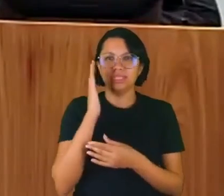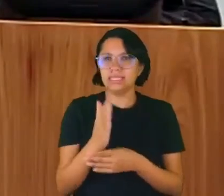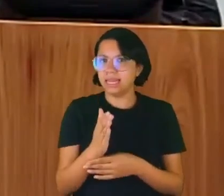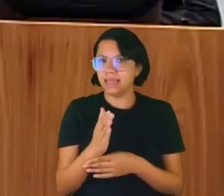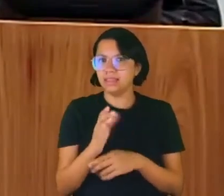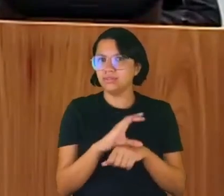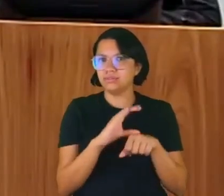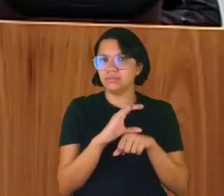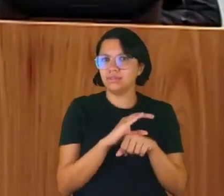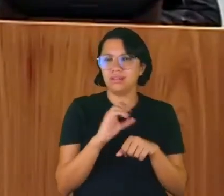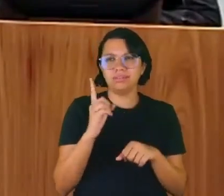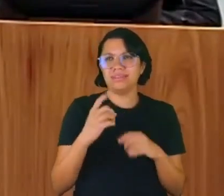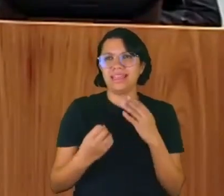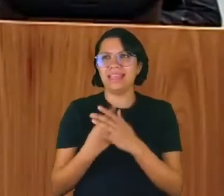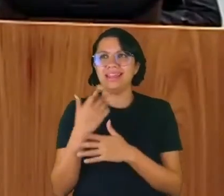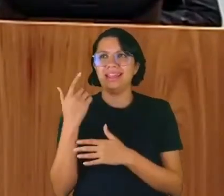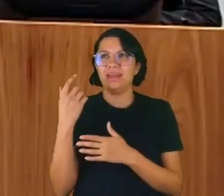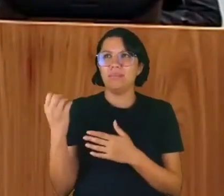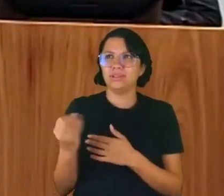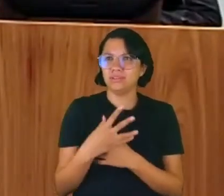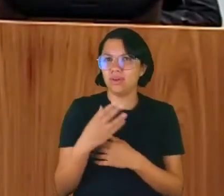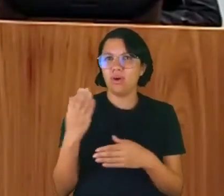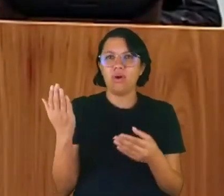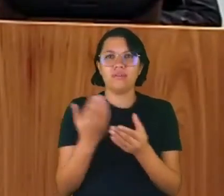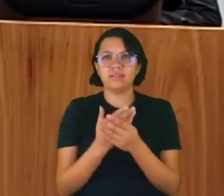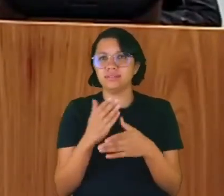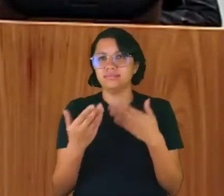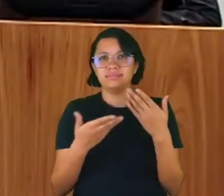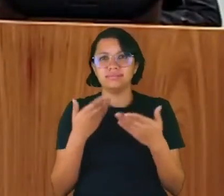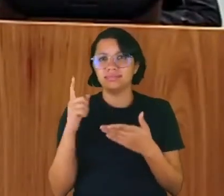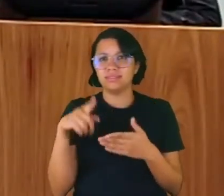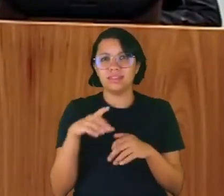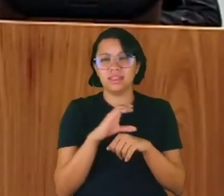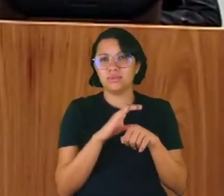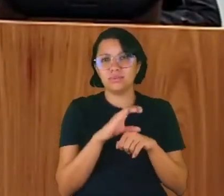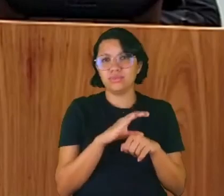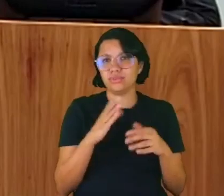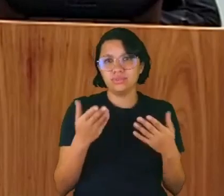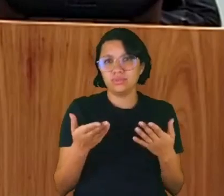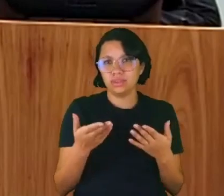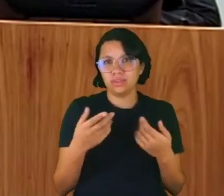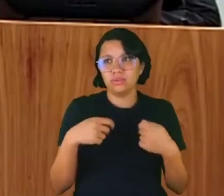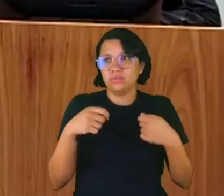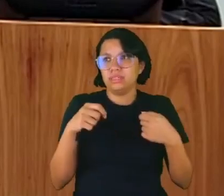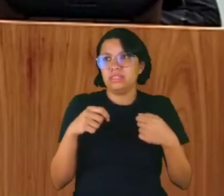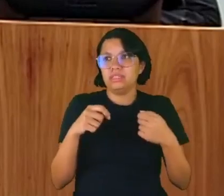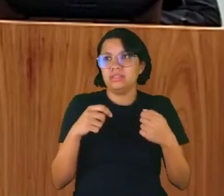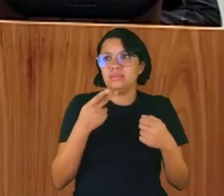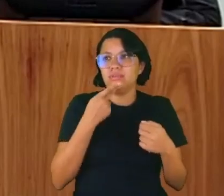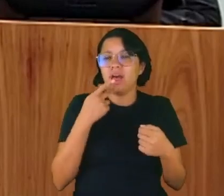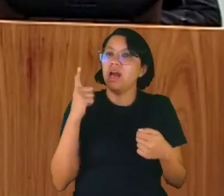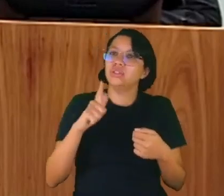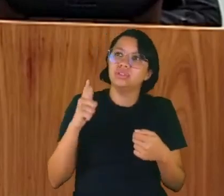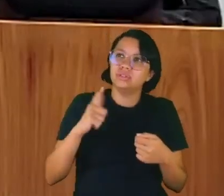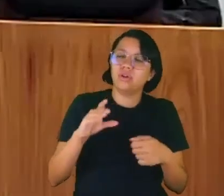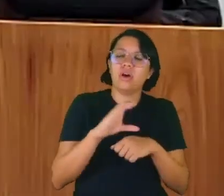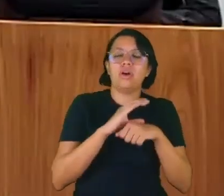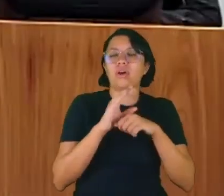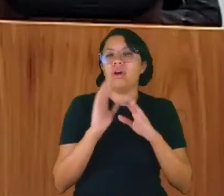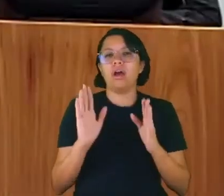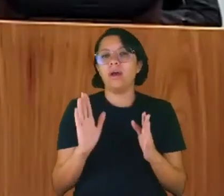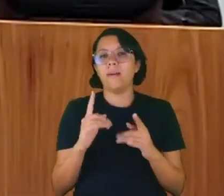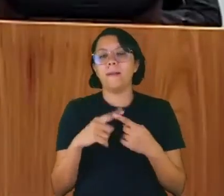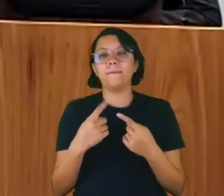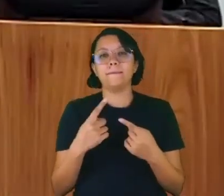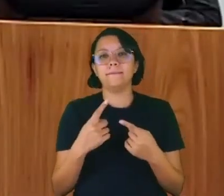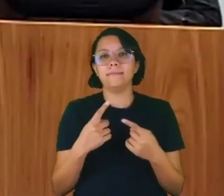nova ação para que se dê, porque a presunção que se tem é que a lei é constitucional e não o inverso, não precisa de afirmação da constitucionalidade, mas de que,